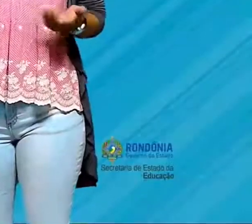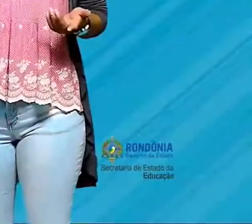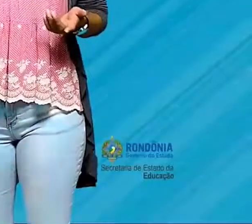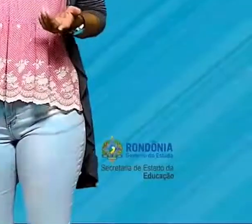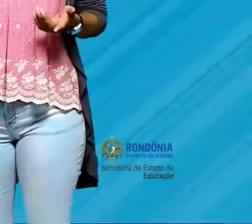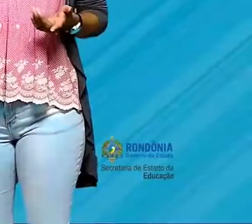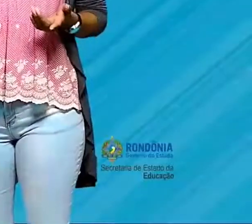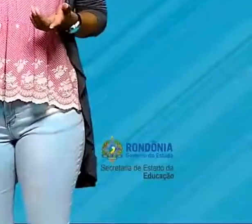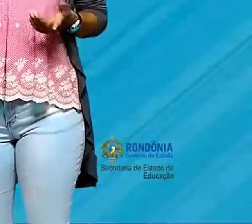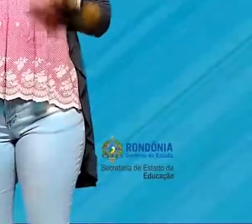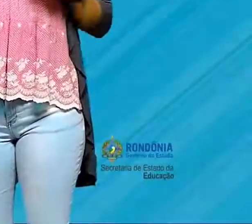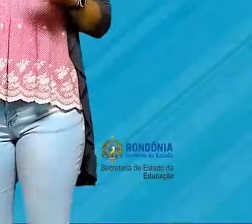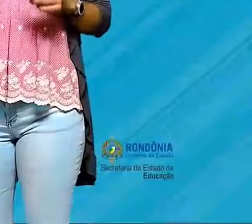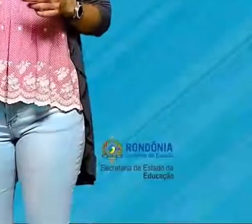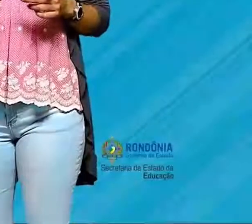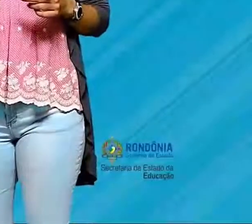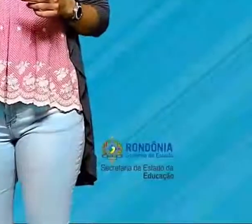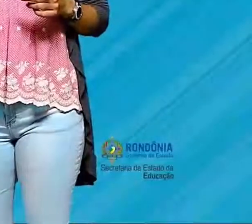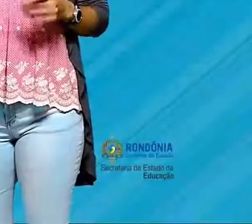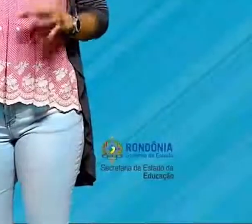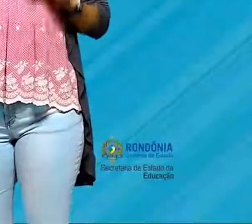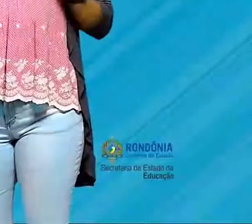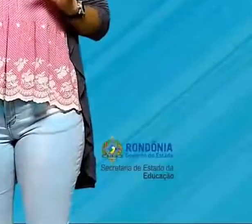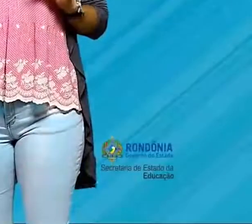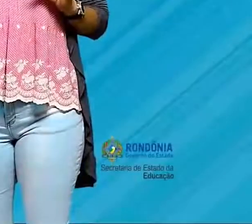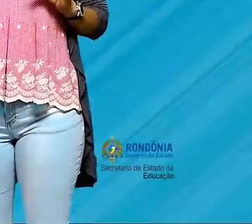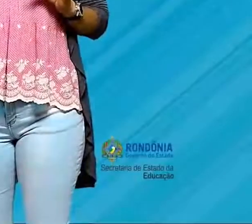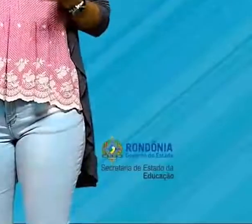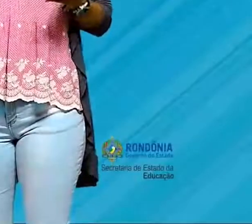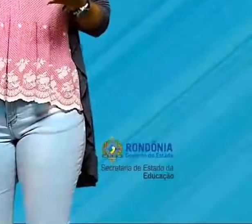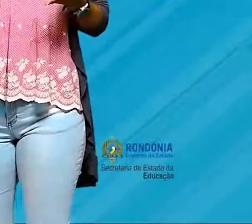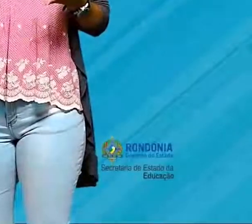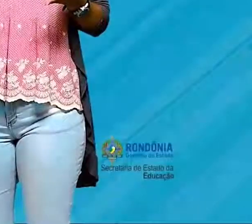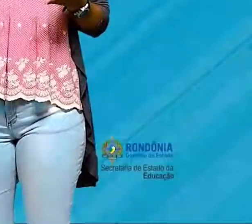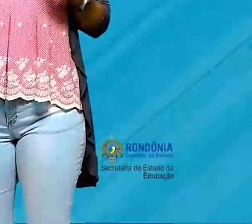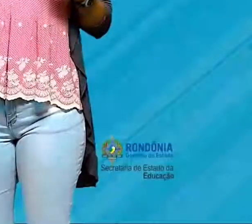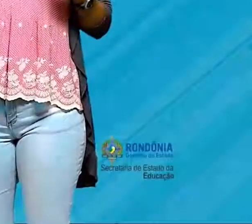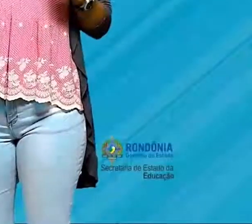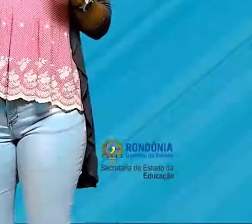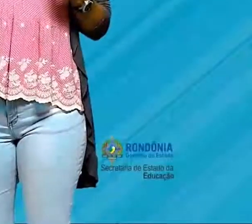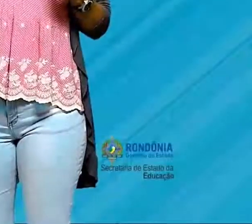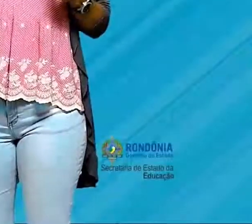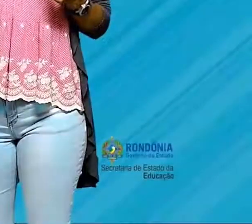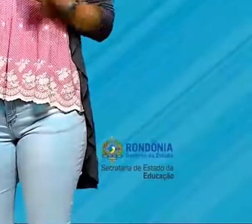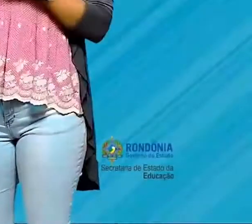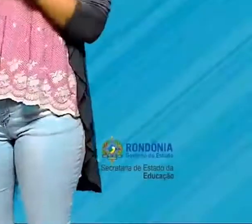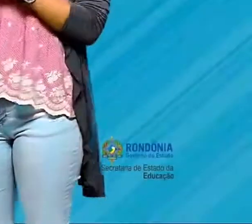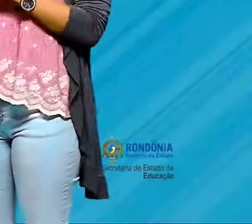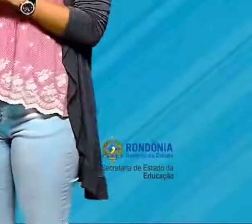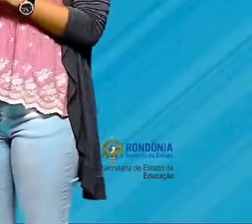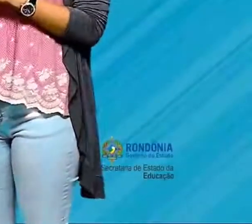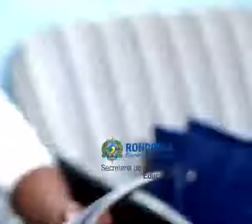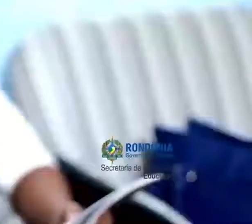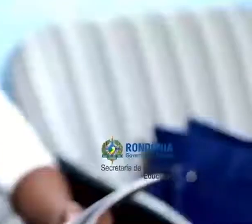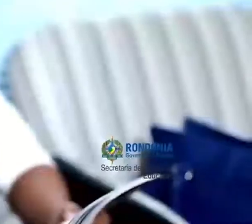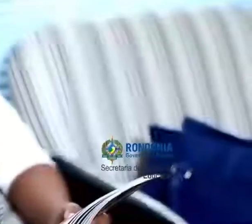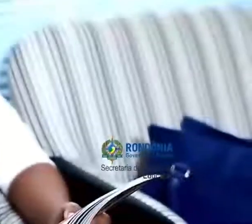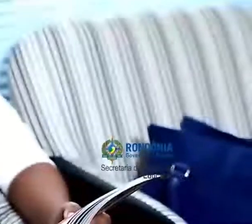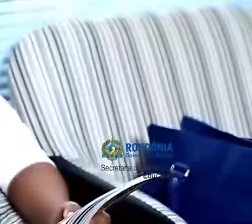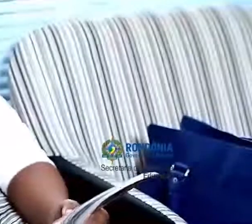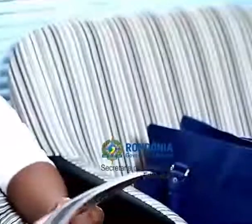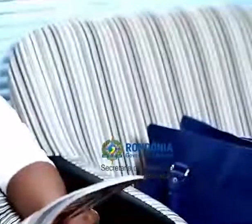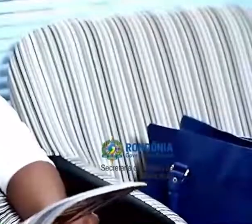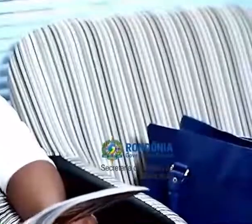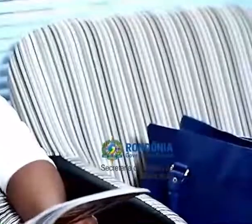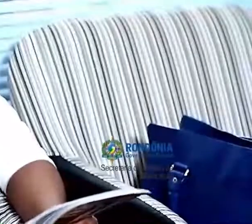ajudariam a garantir essa vaga? Vamos conferir agora a forma correta da linguagem corporal para uma entrevista de emprego como essa. A